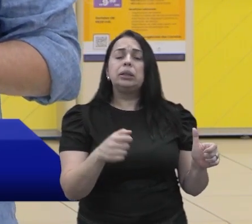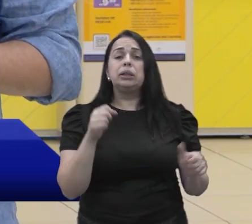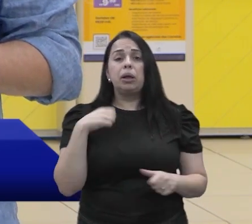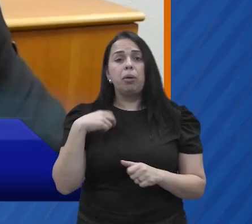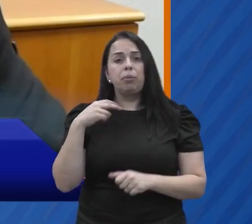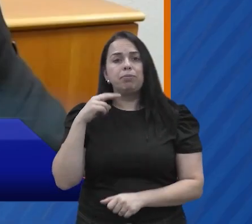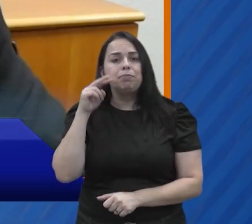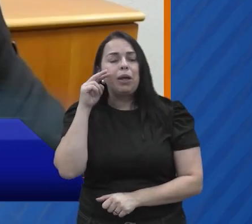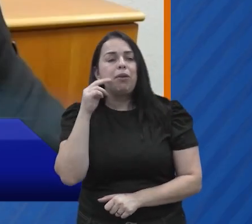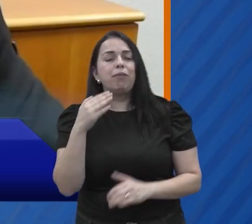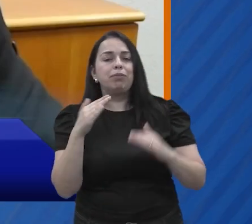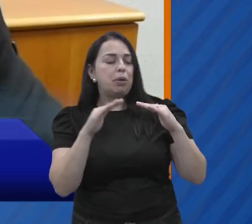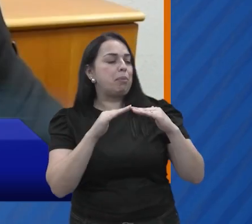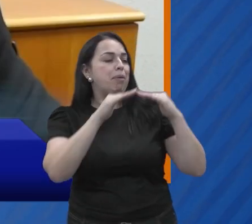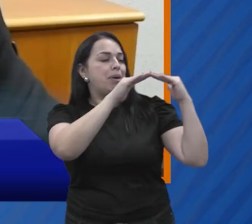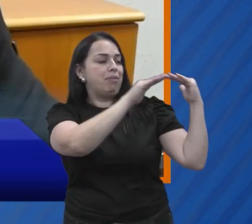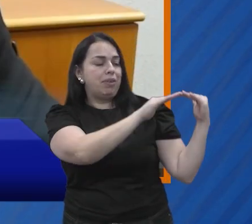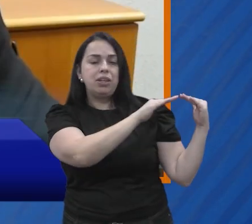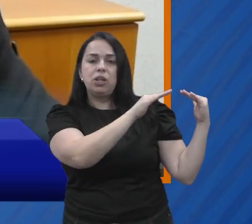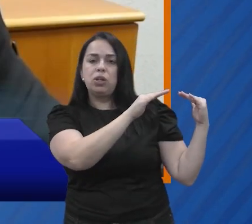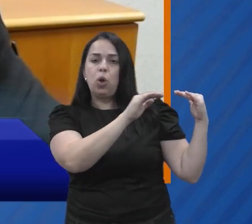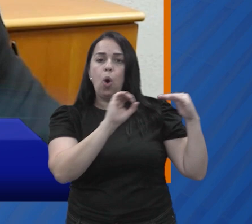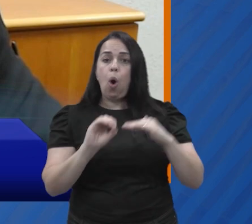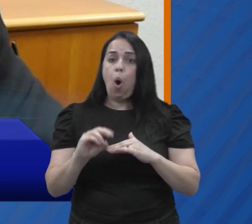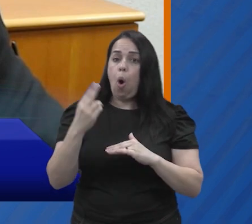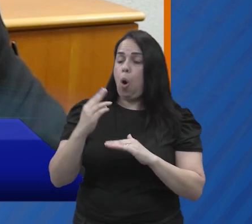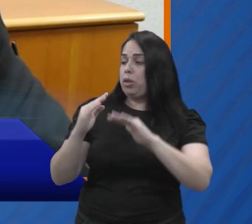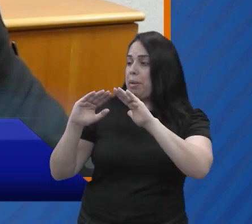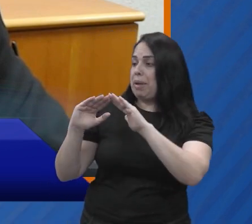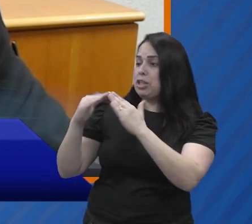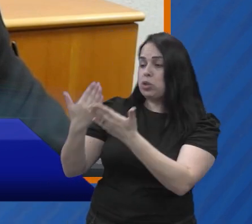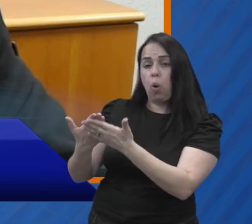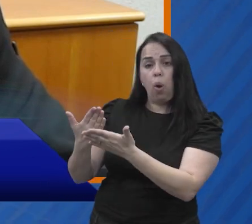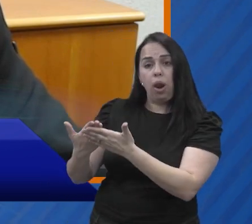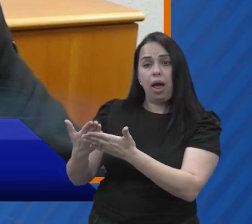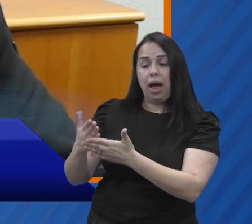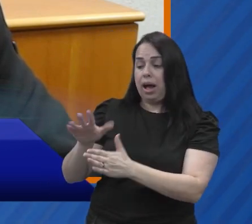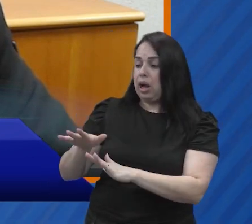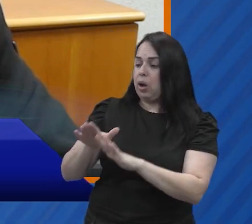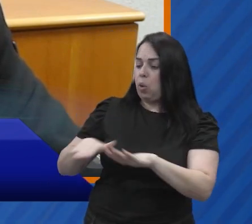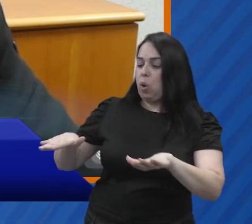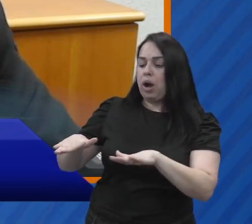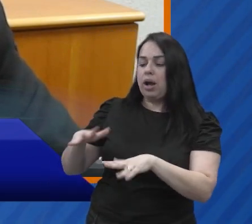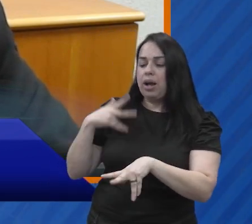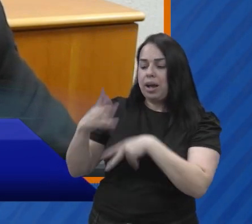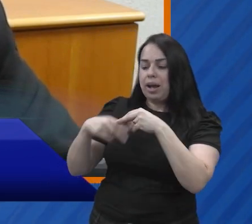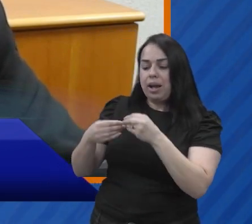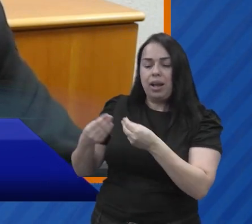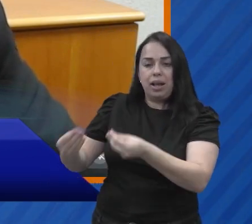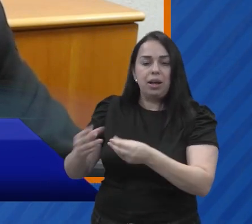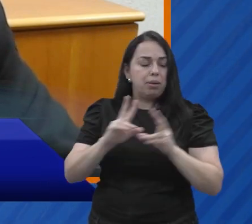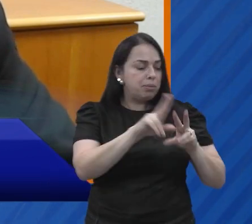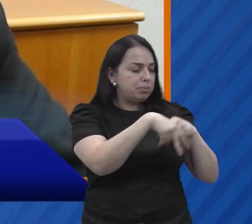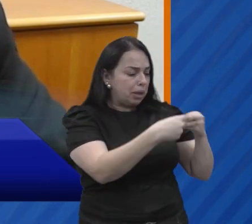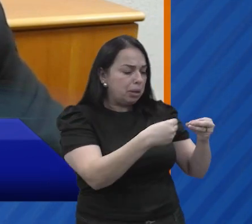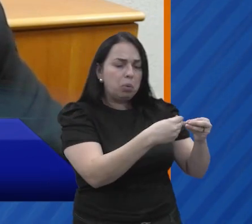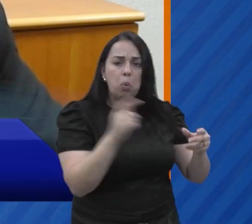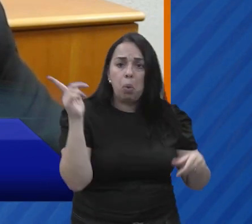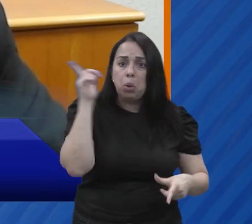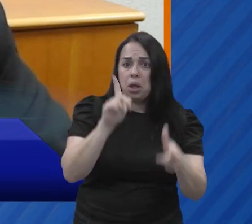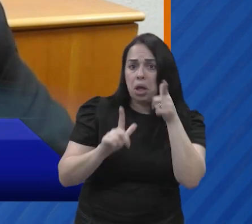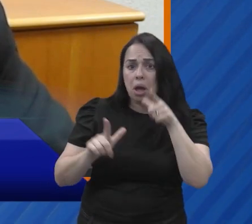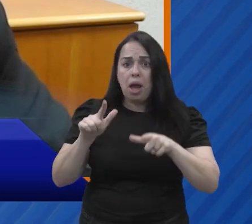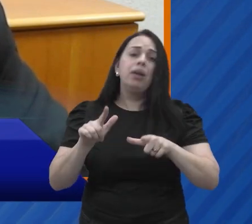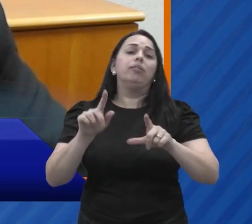disso. A cada ano aumenta a quantidade de crianças, né? Então, se eu vejo uma criança, um vizinho meu